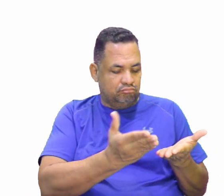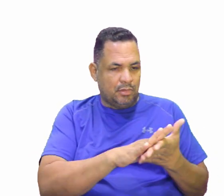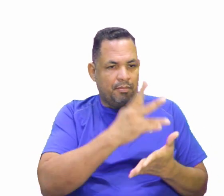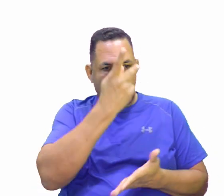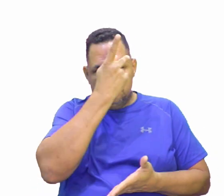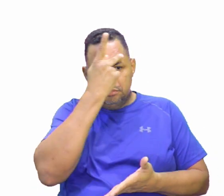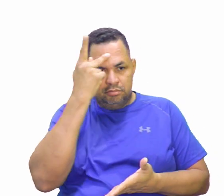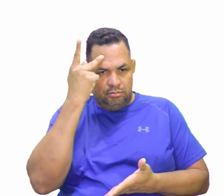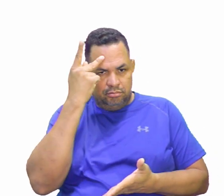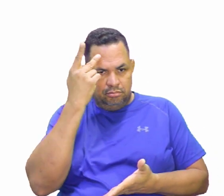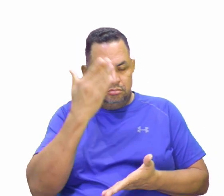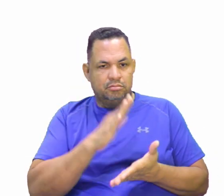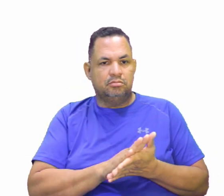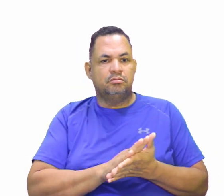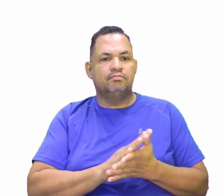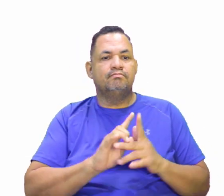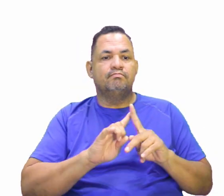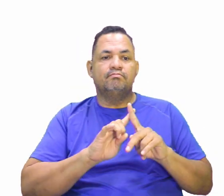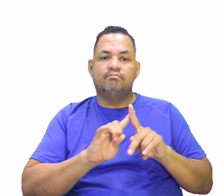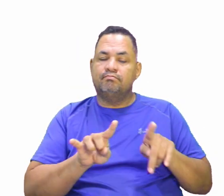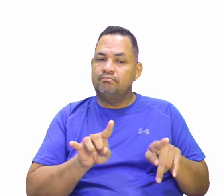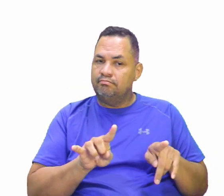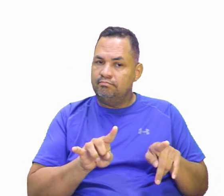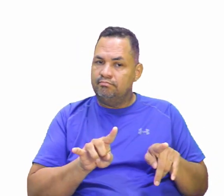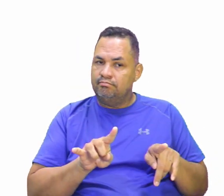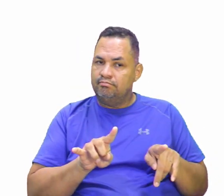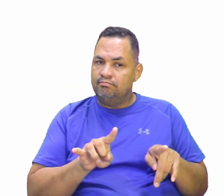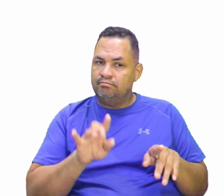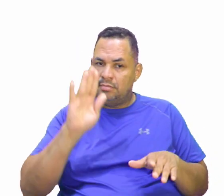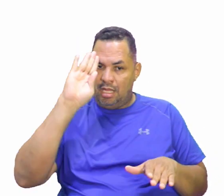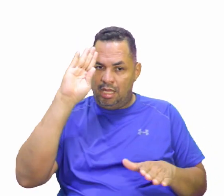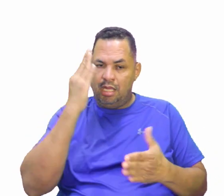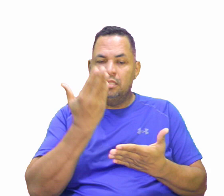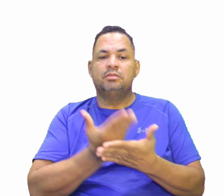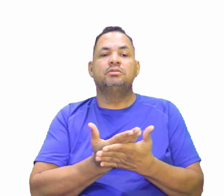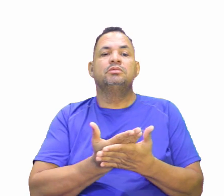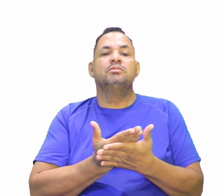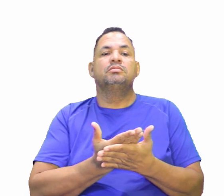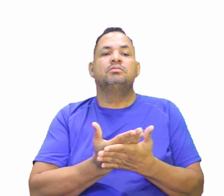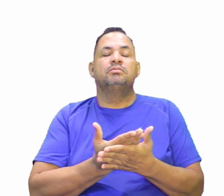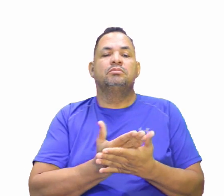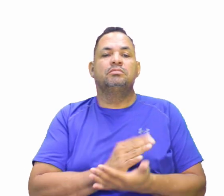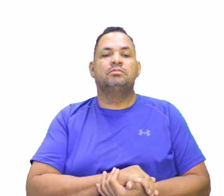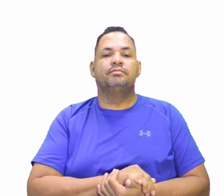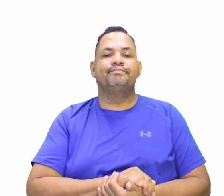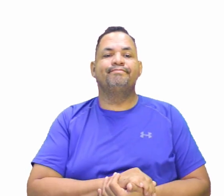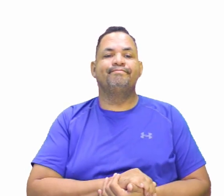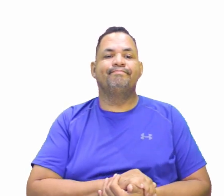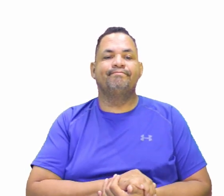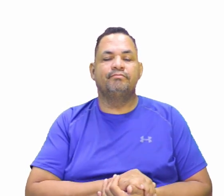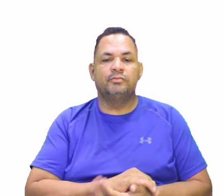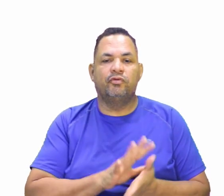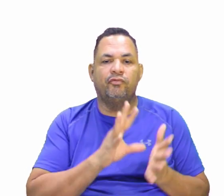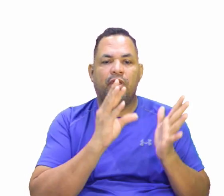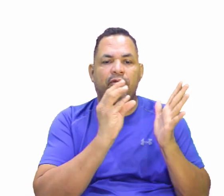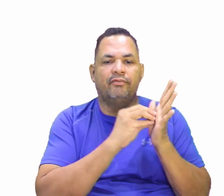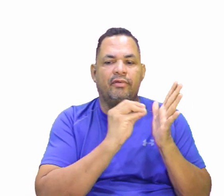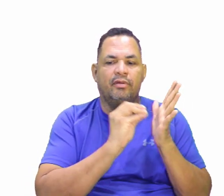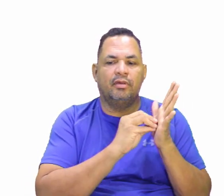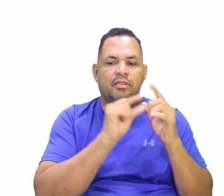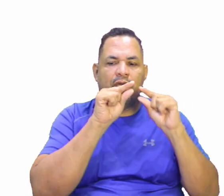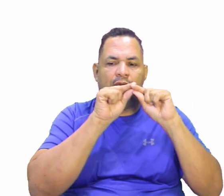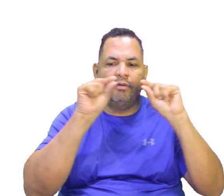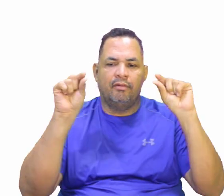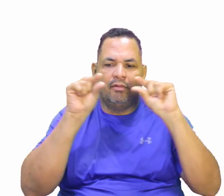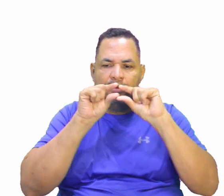público, mas se acredita, acredita-se. Então, você vai encaixar os verbos,